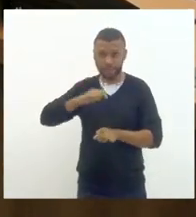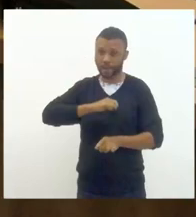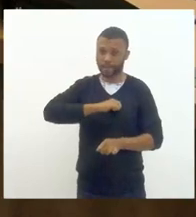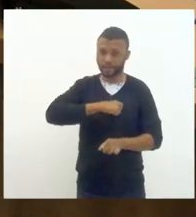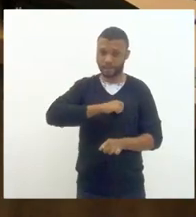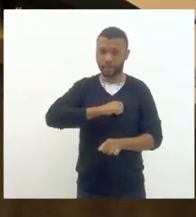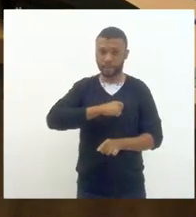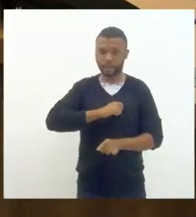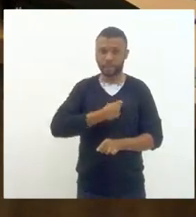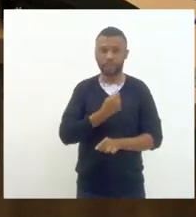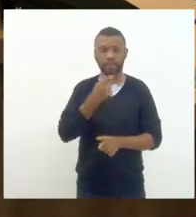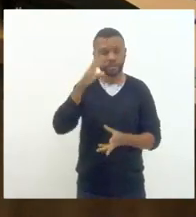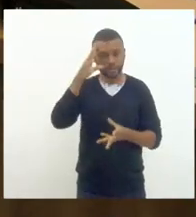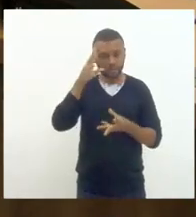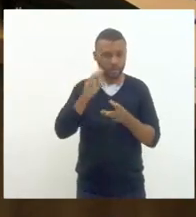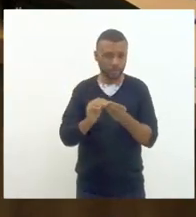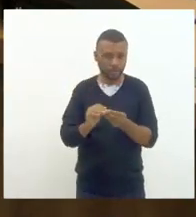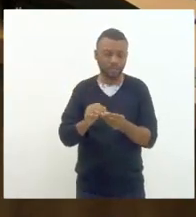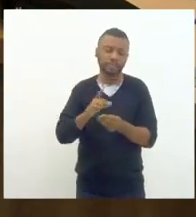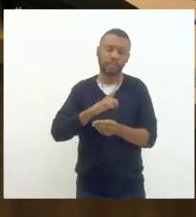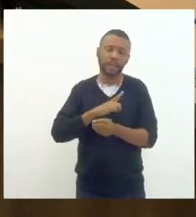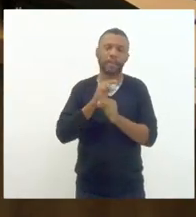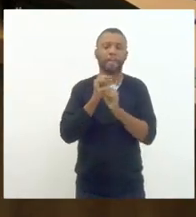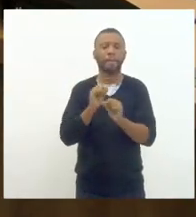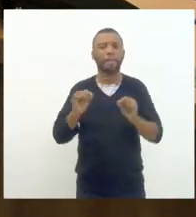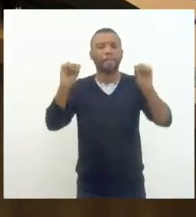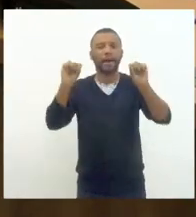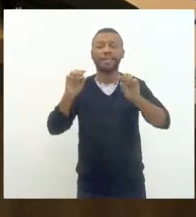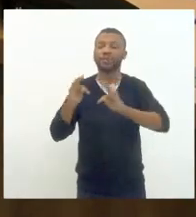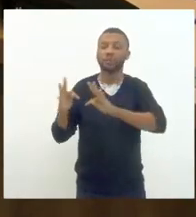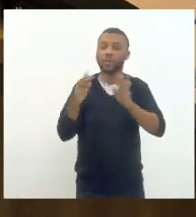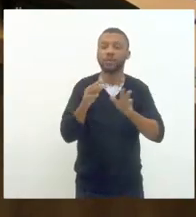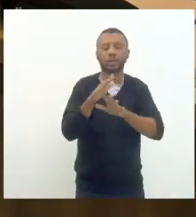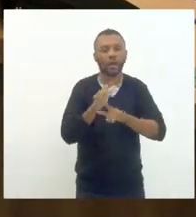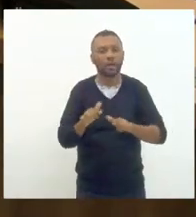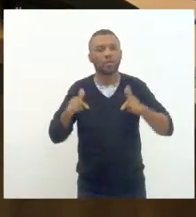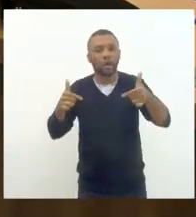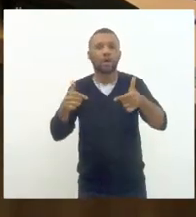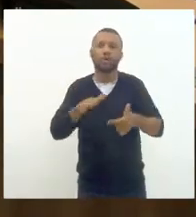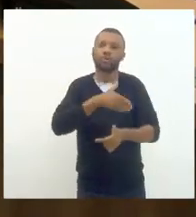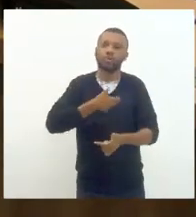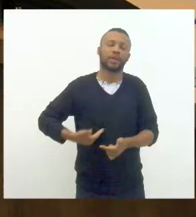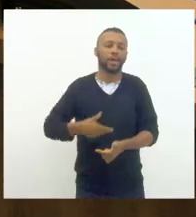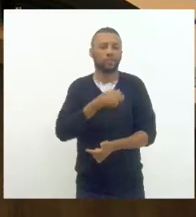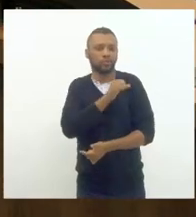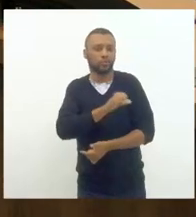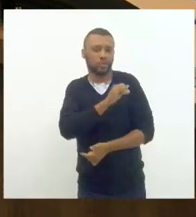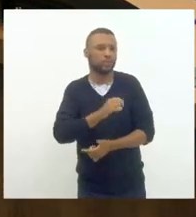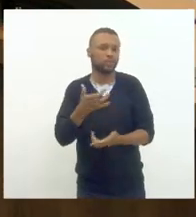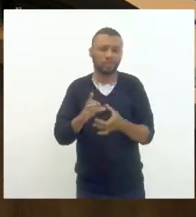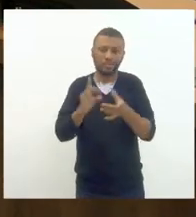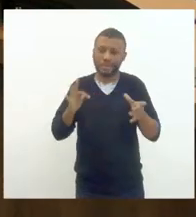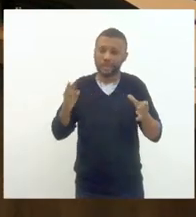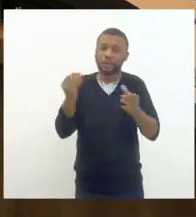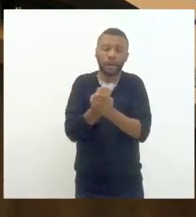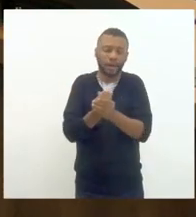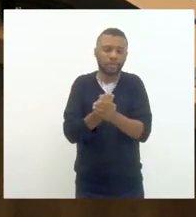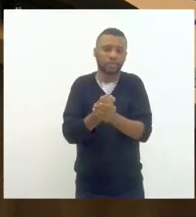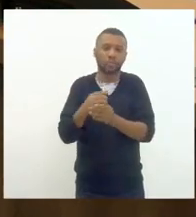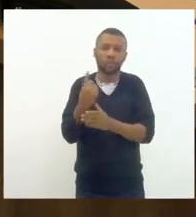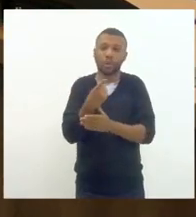entendendo, senhor presidente, que isso há em todos os órgãos do Estado Democrático de Direito. Então, seguindo, assim como a